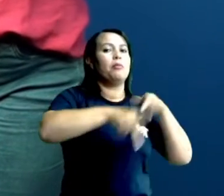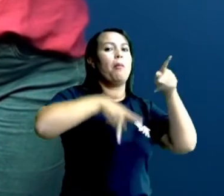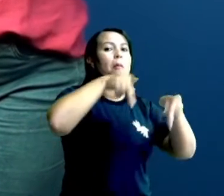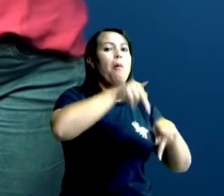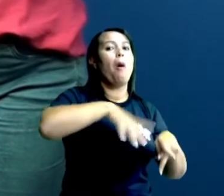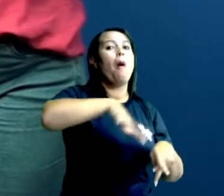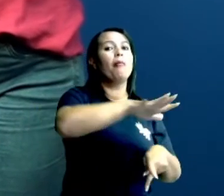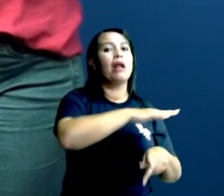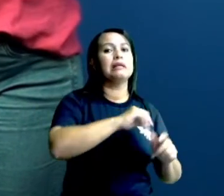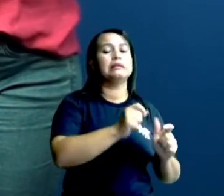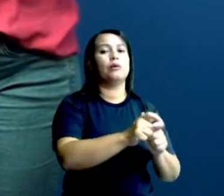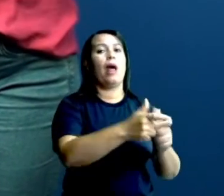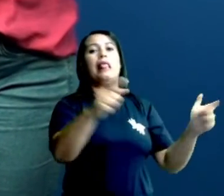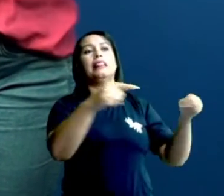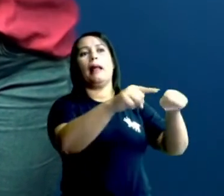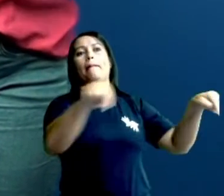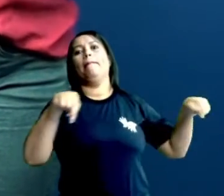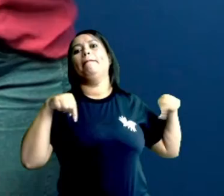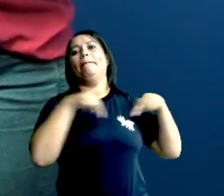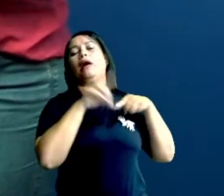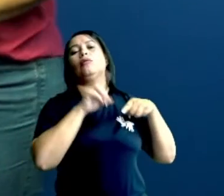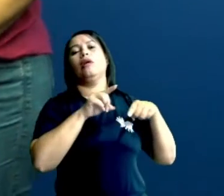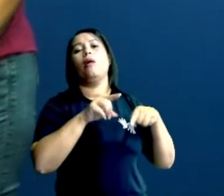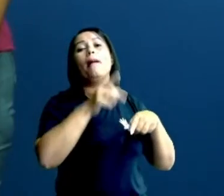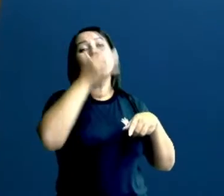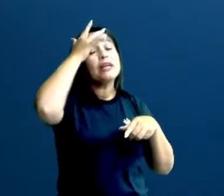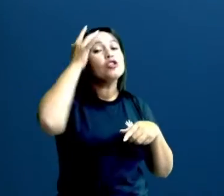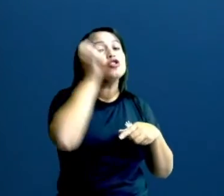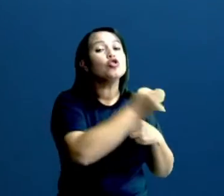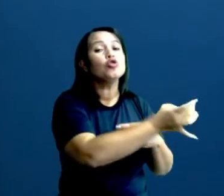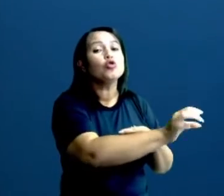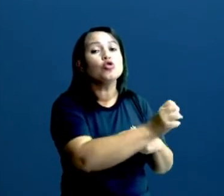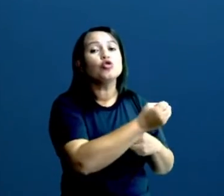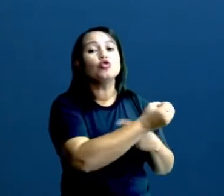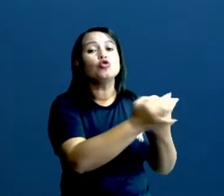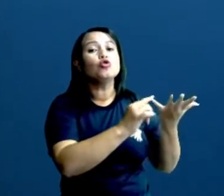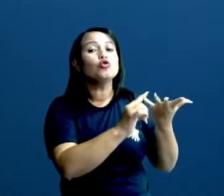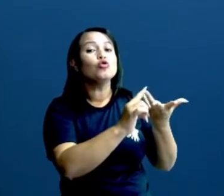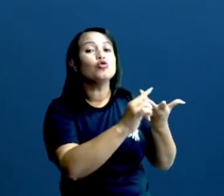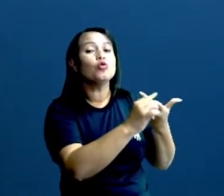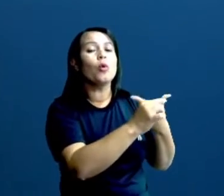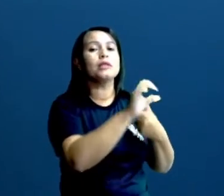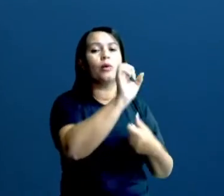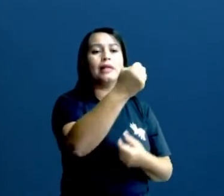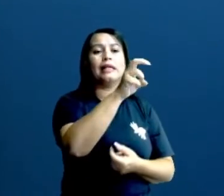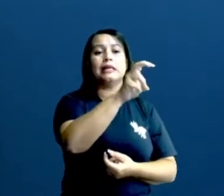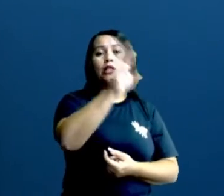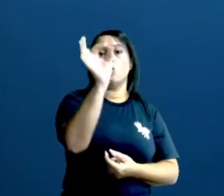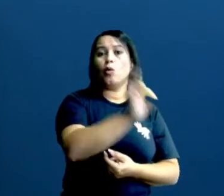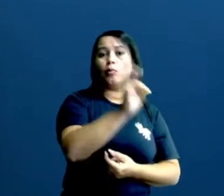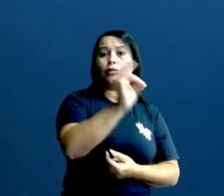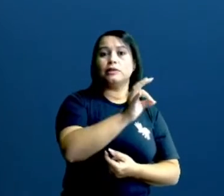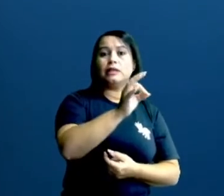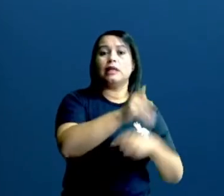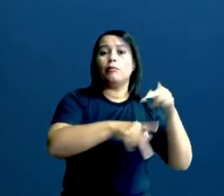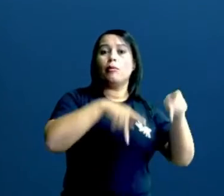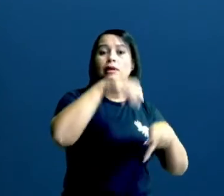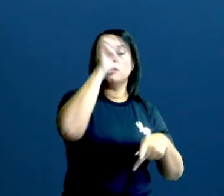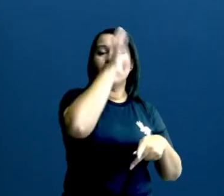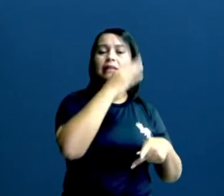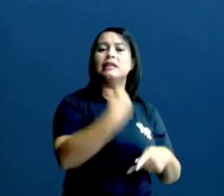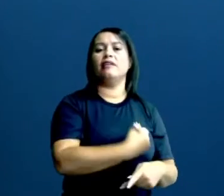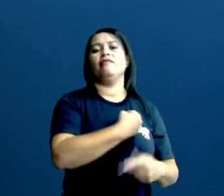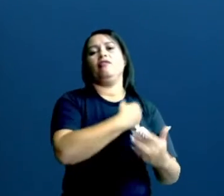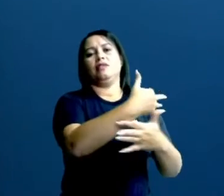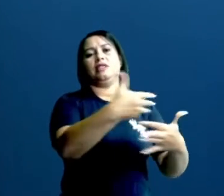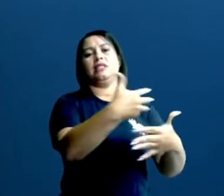população. Não é em tamanho, em área, é em quantidade de população. Então, a gente vai ver que 85% da população brasileira, ela vive